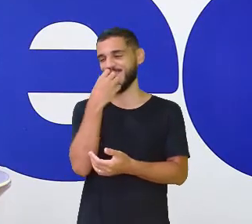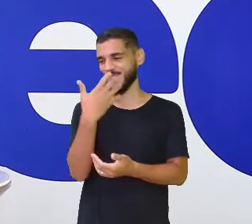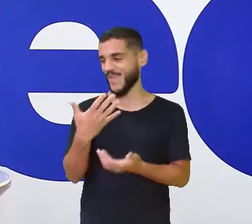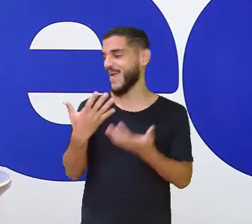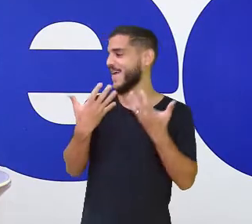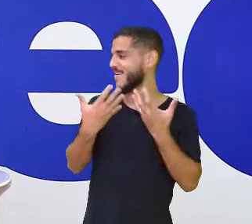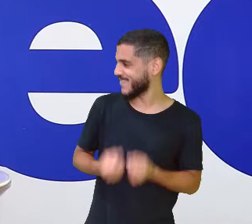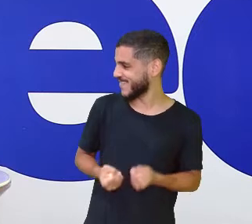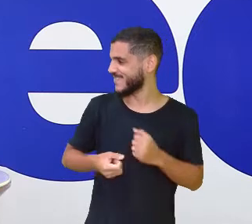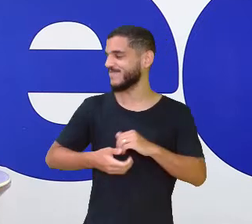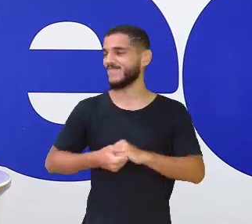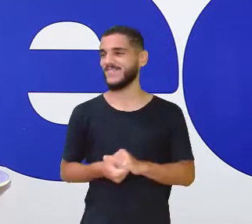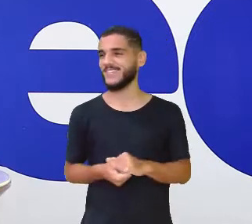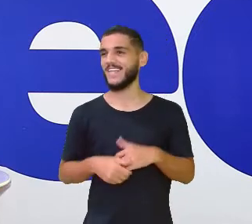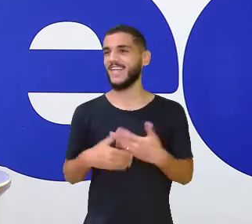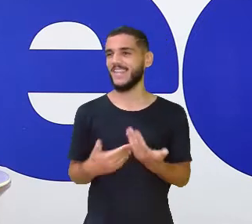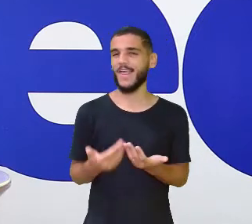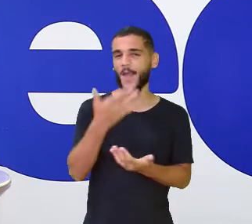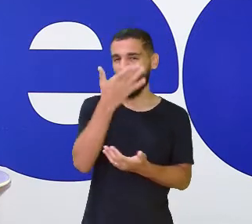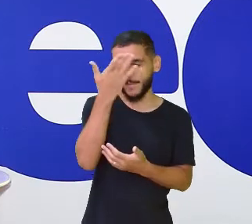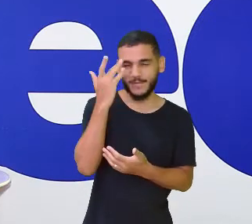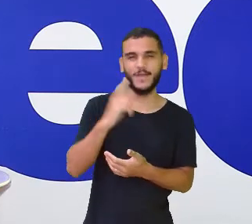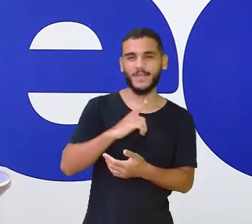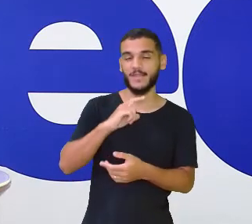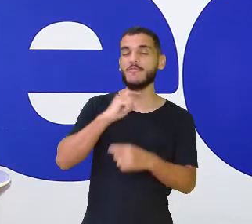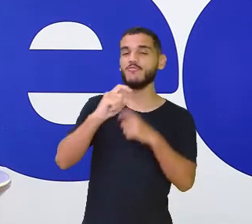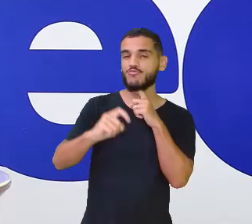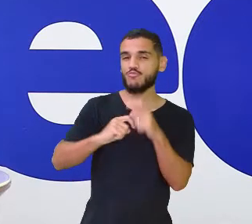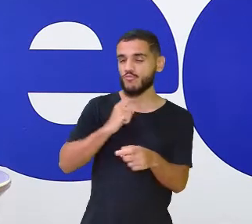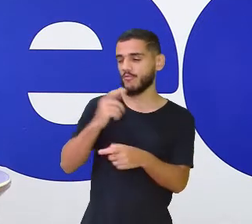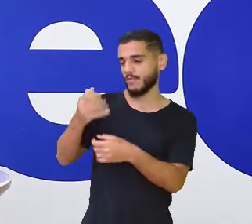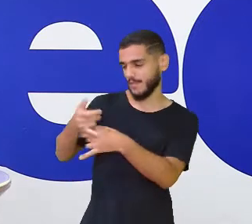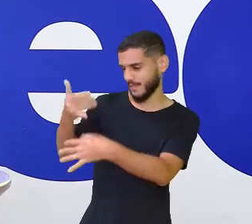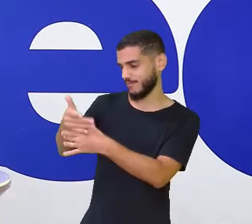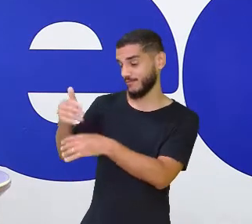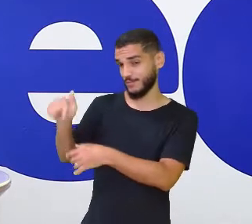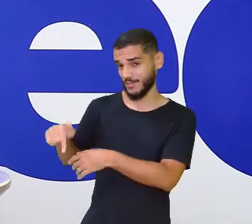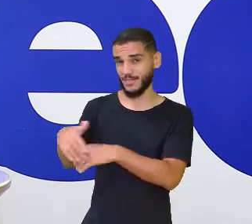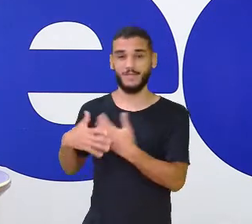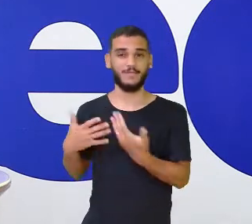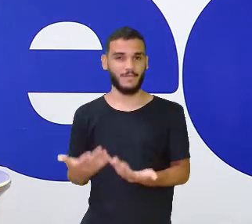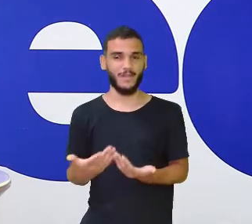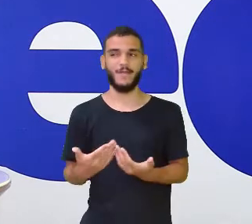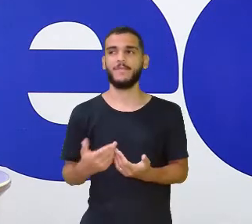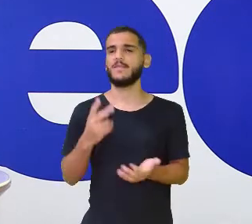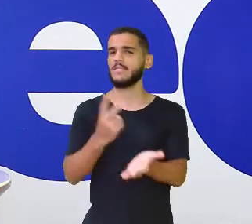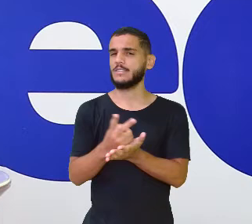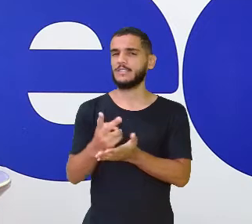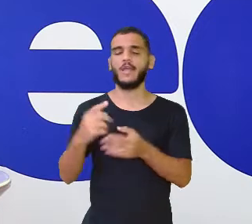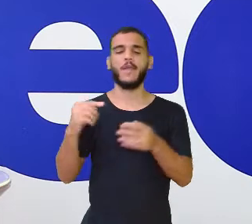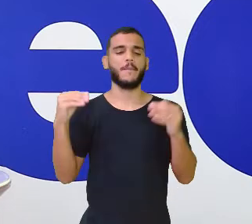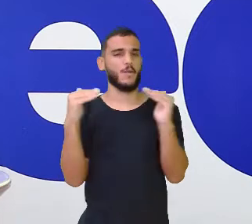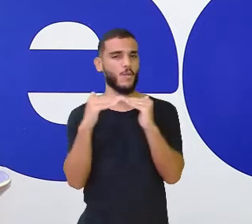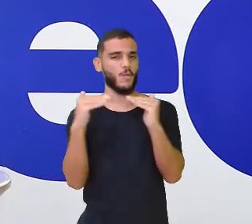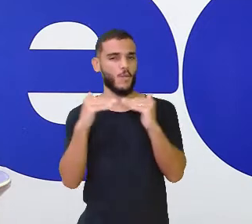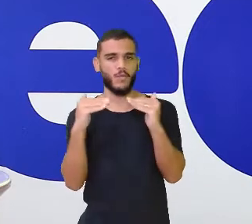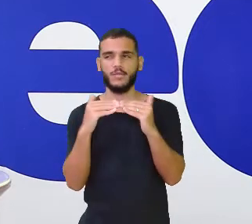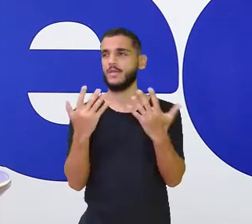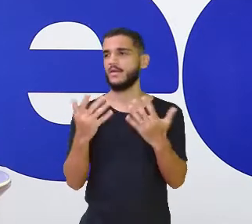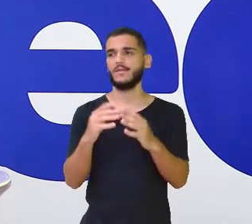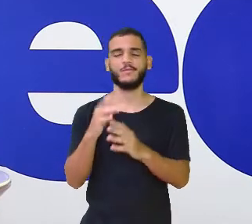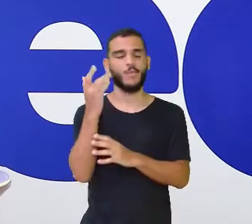Vamos embora! E aí, eles ficaram com alguma dúvida? Não, só estão aqui sempre concordando, né?